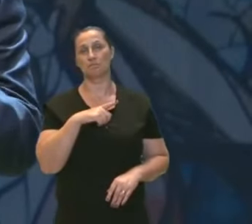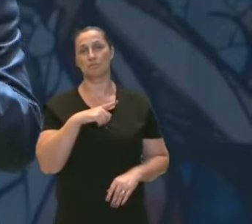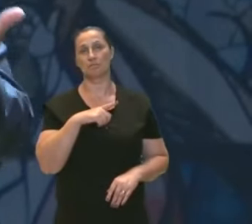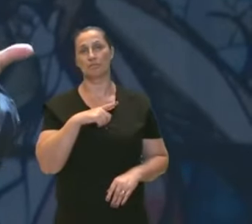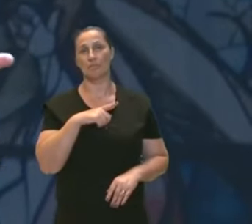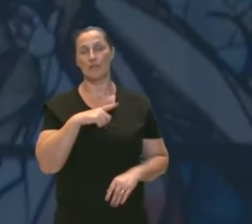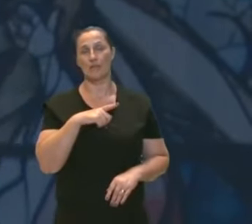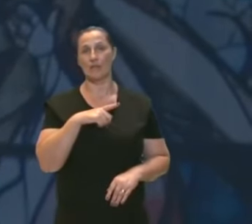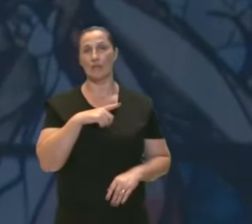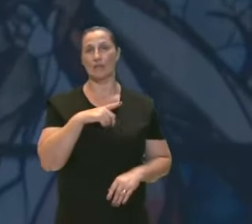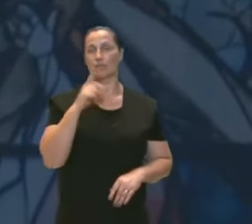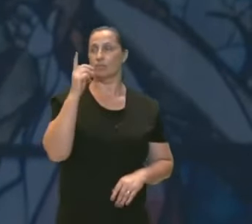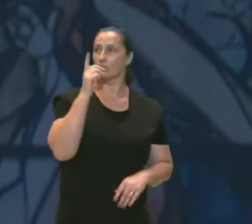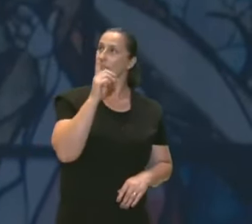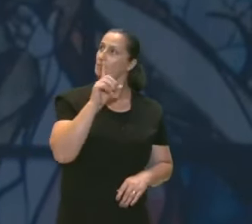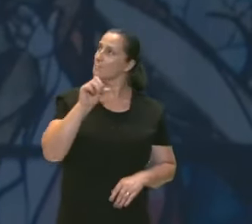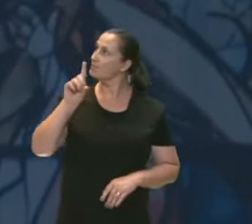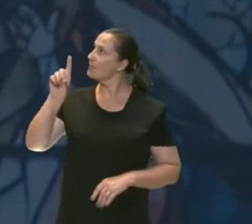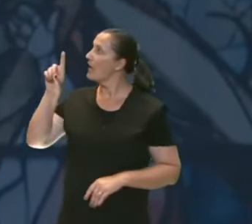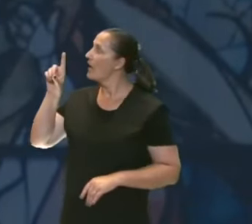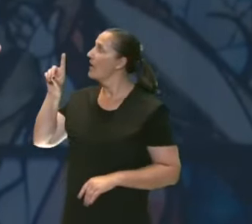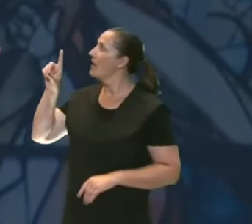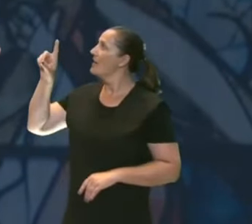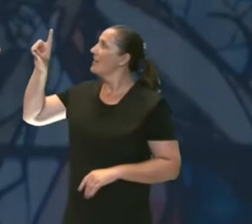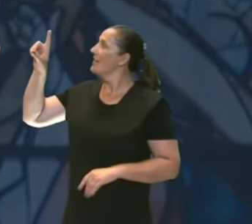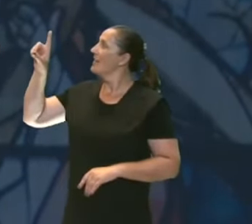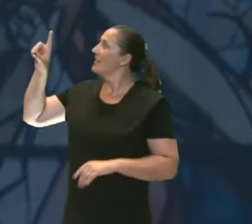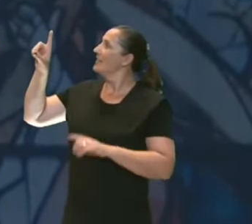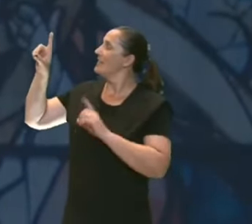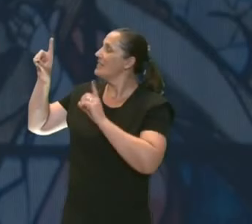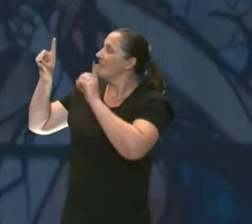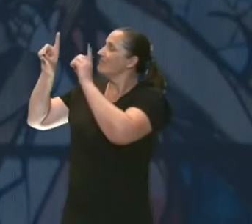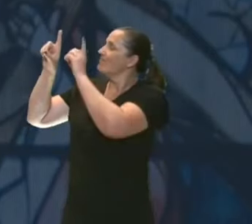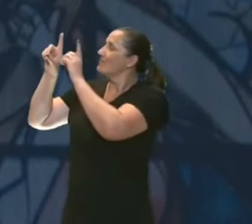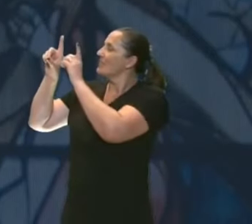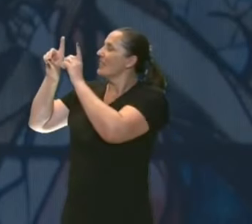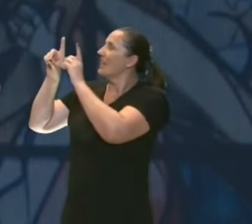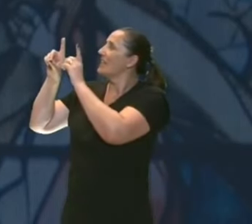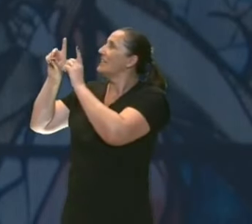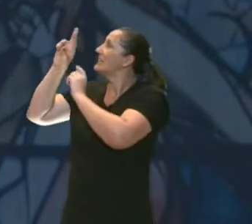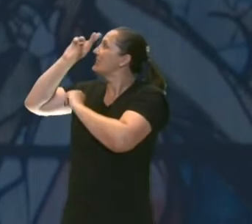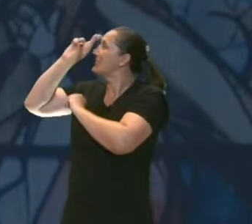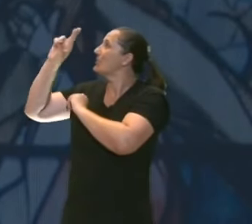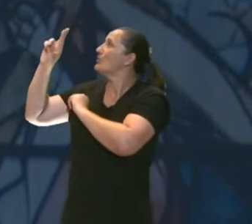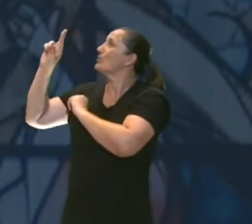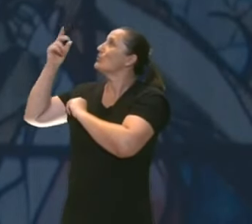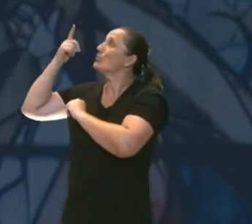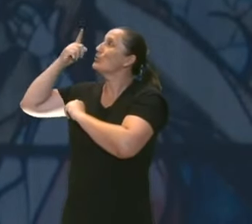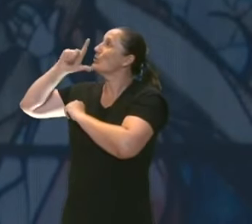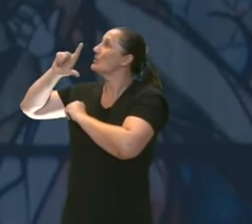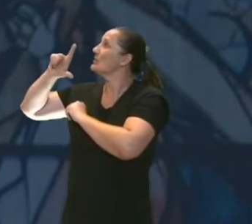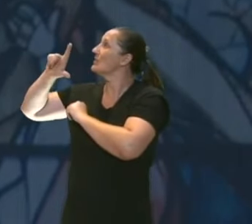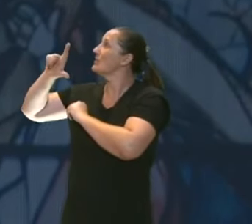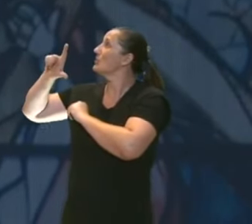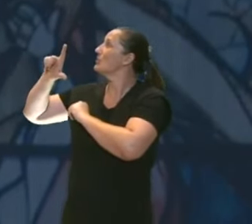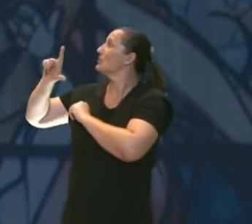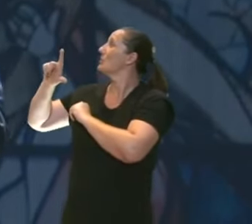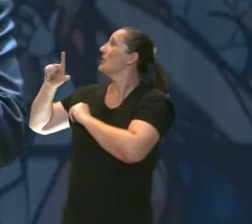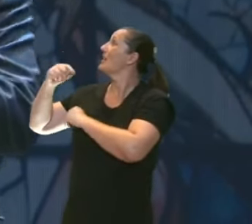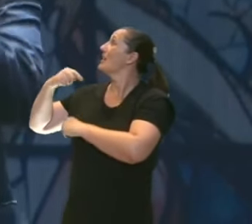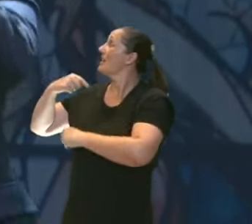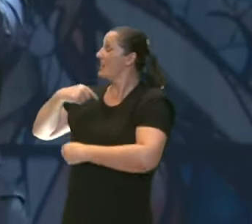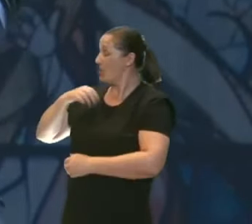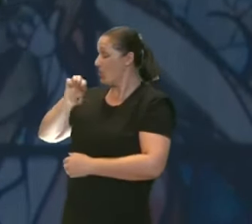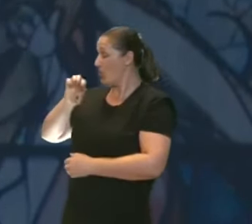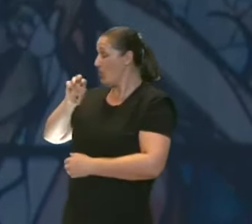que se achegar diante de Deus e pedir ajuda e dizer, Senhor, eu não consigo olhar para além de mim mesmo, mas eu